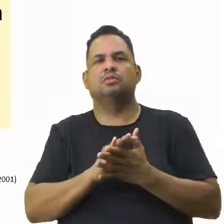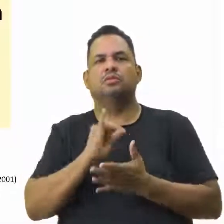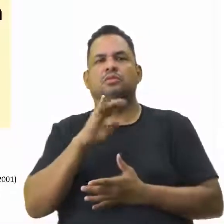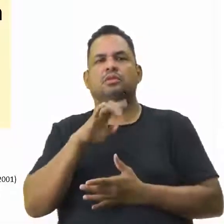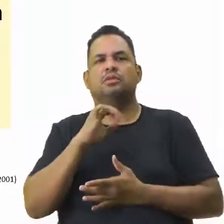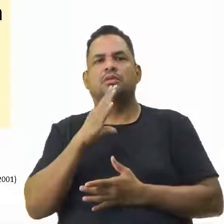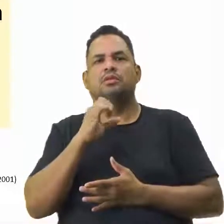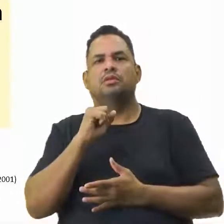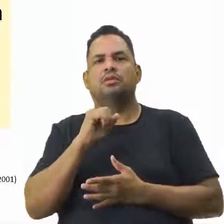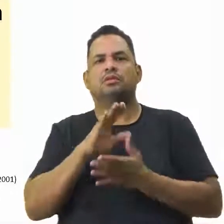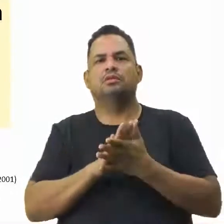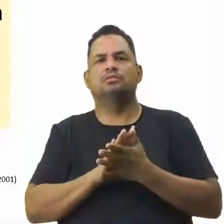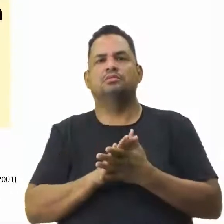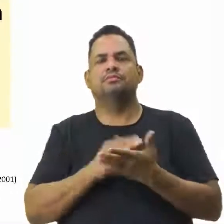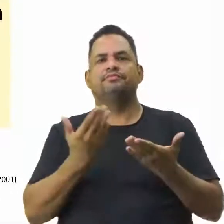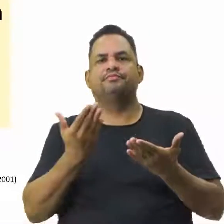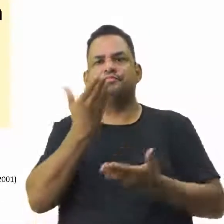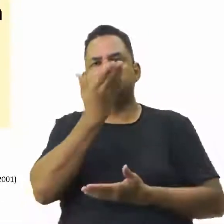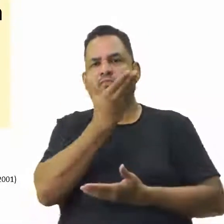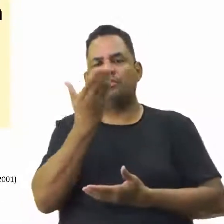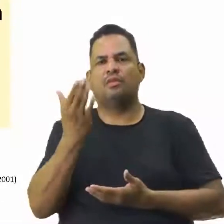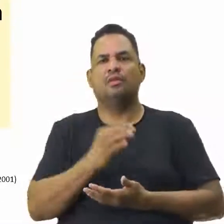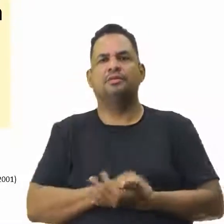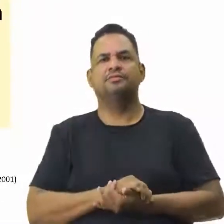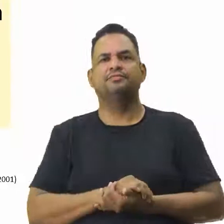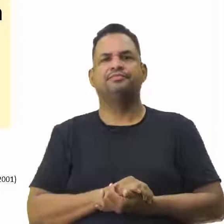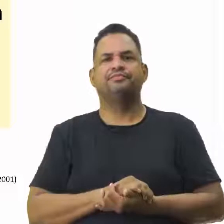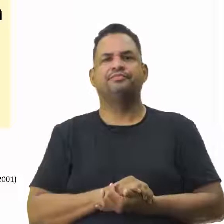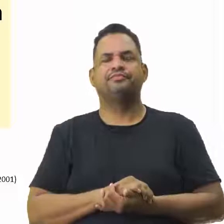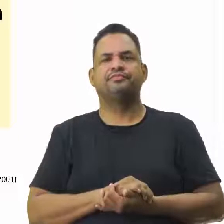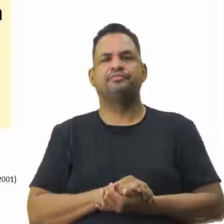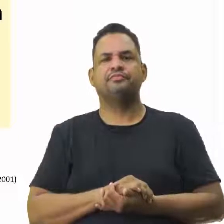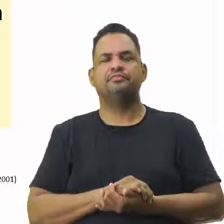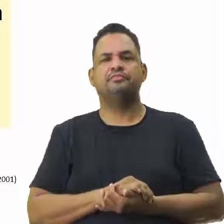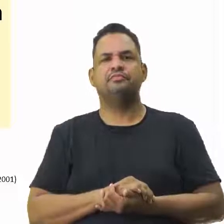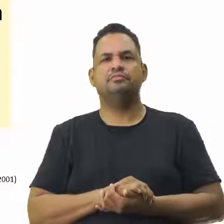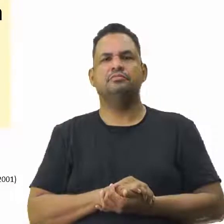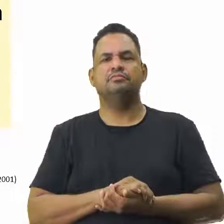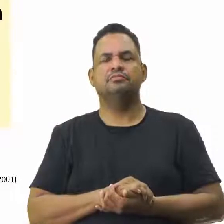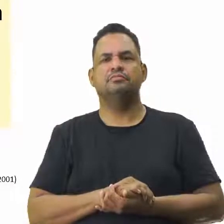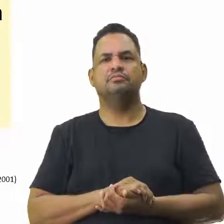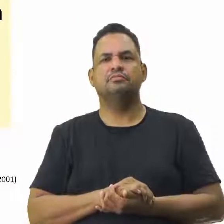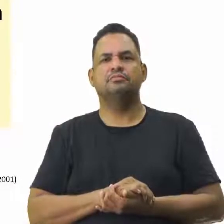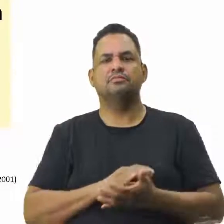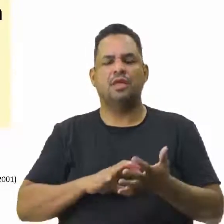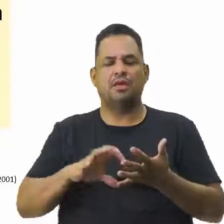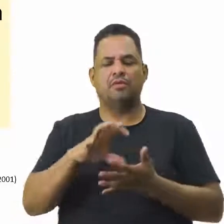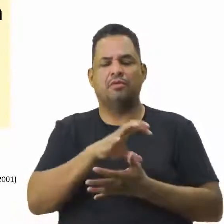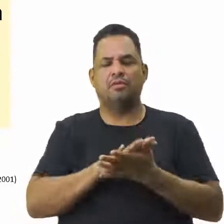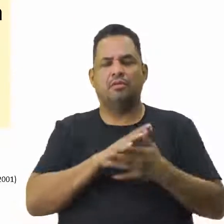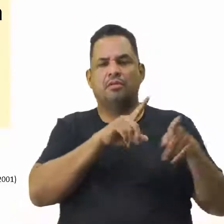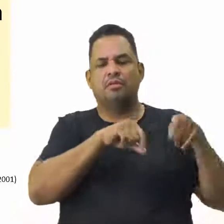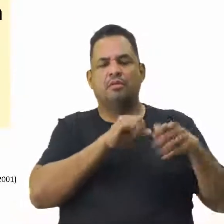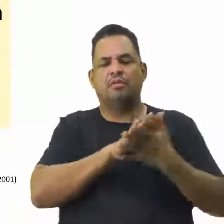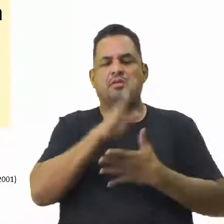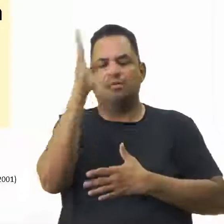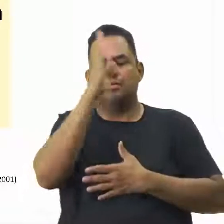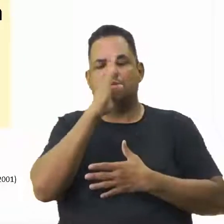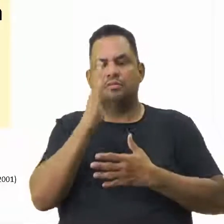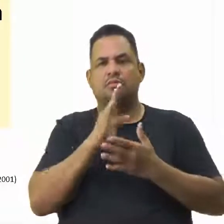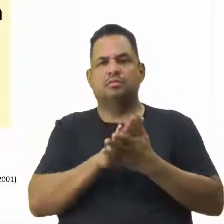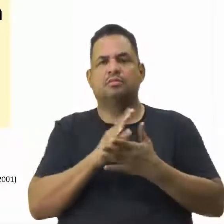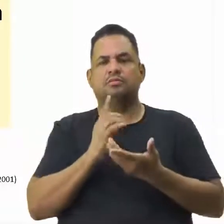INCRA, Instituto Nacional de Colonização e Reforma Agrária. Ou seja, o Brasil passava por um processo